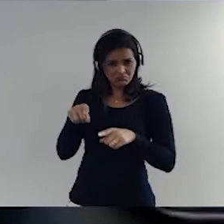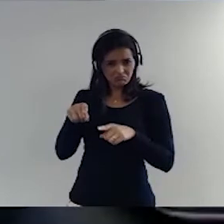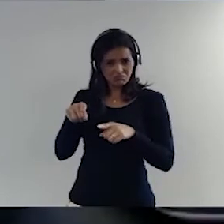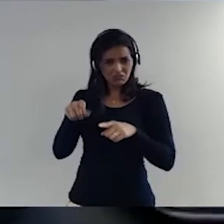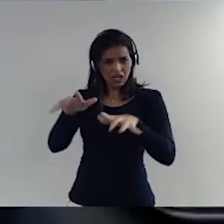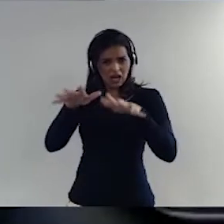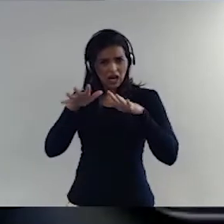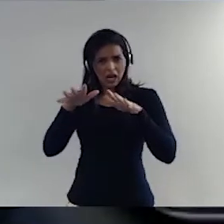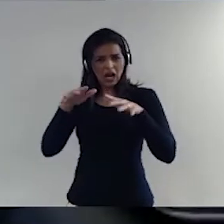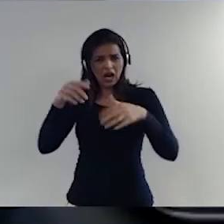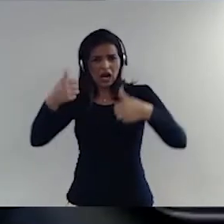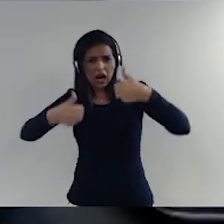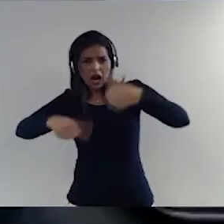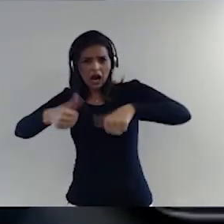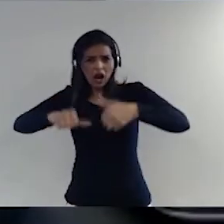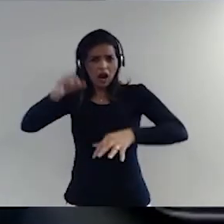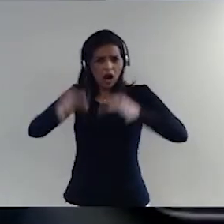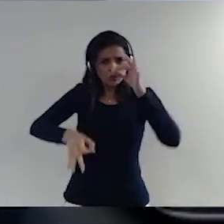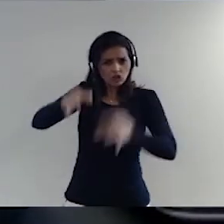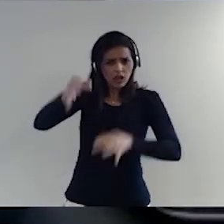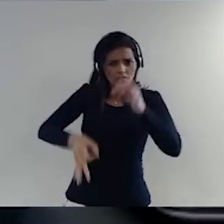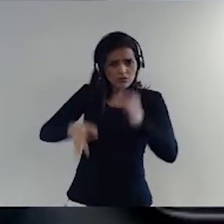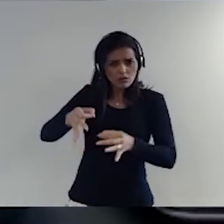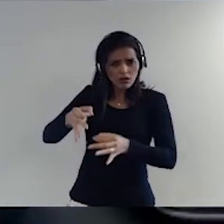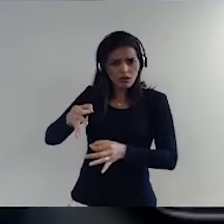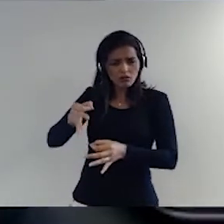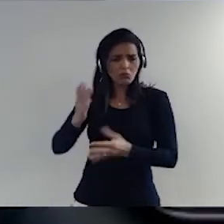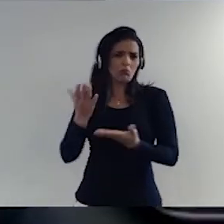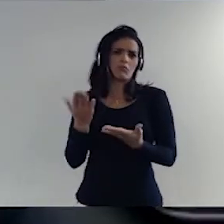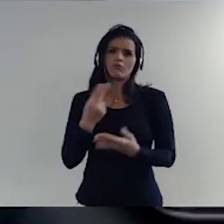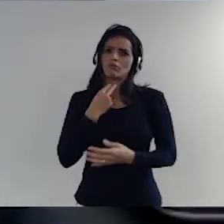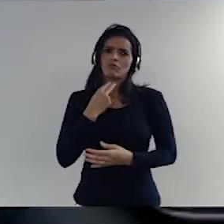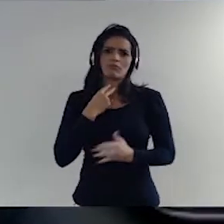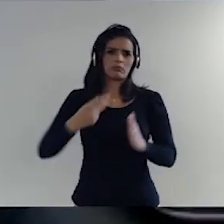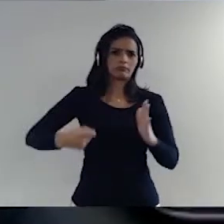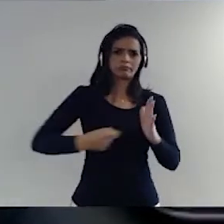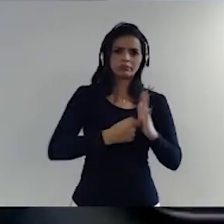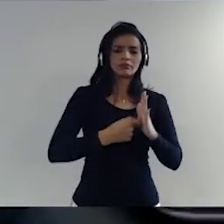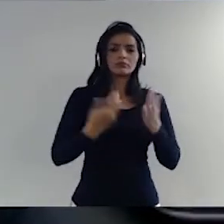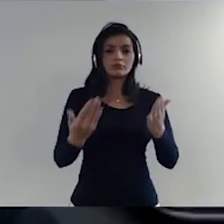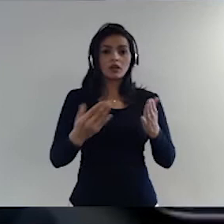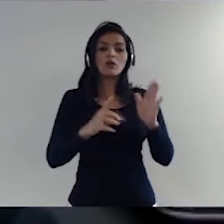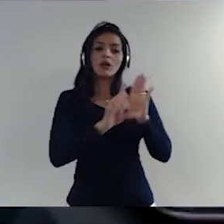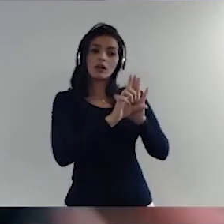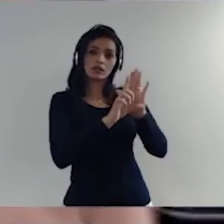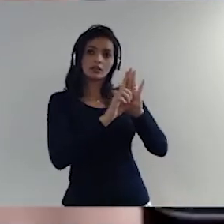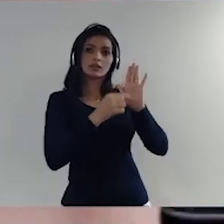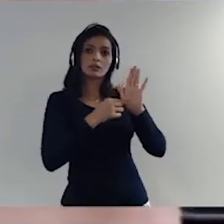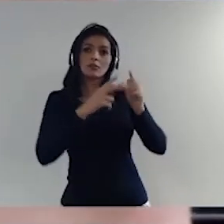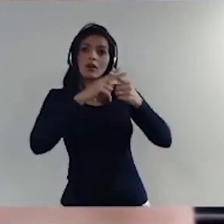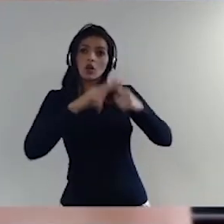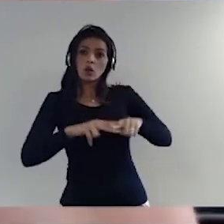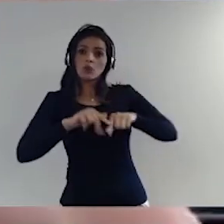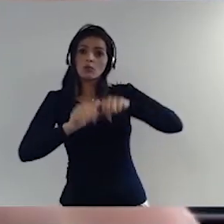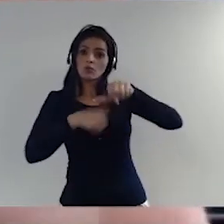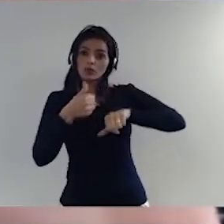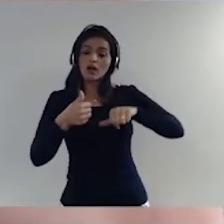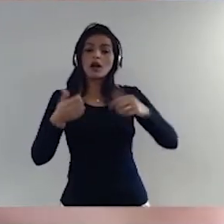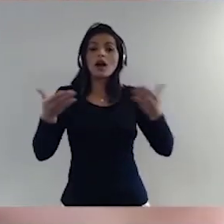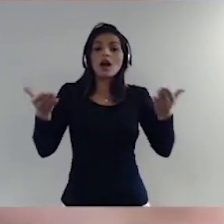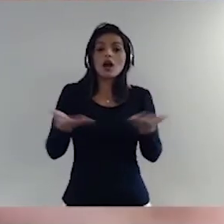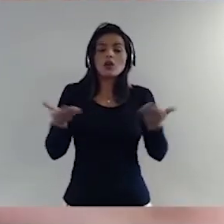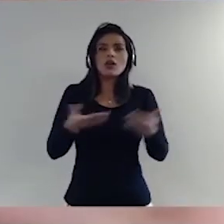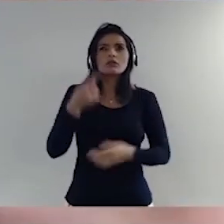é preciso que a legislação processual corrija isso. Talvez agora nós não